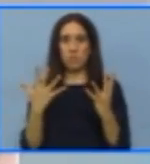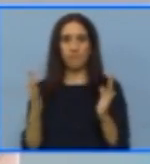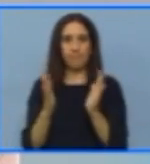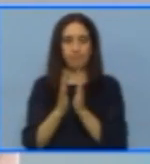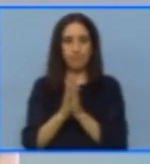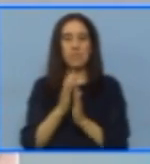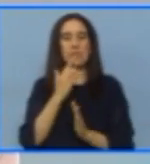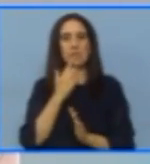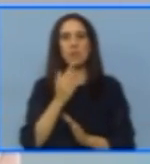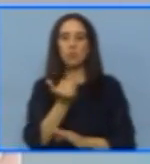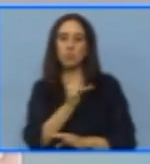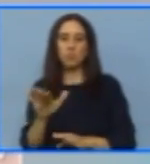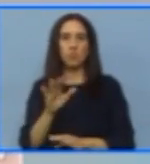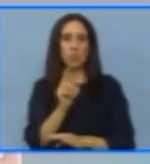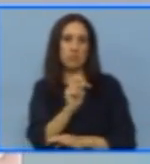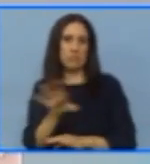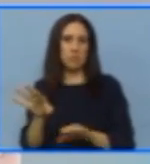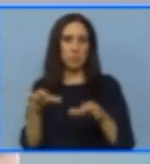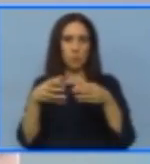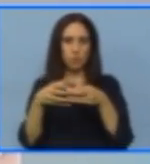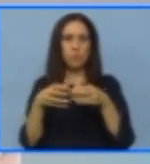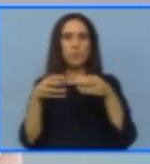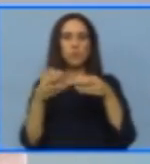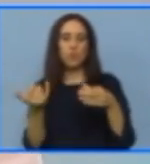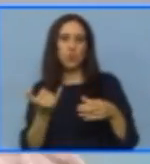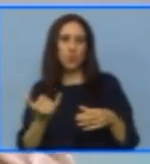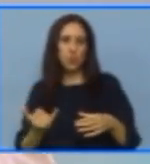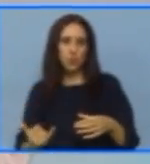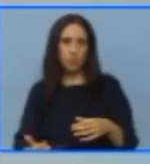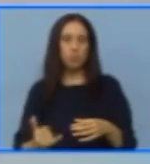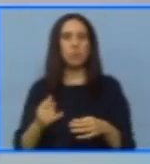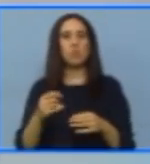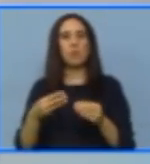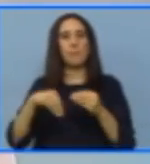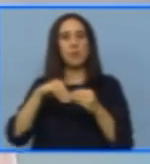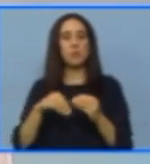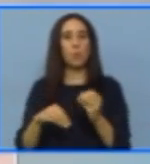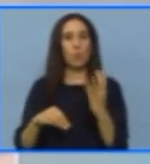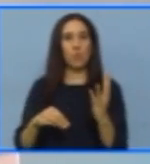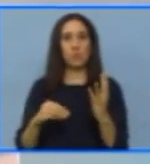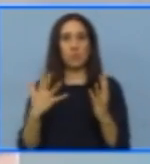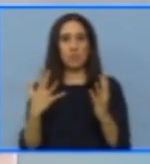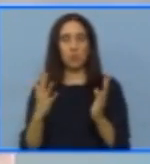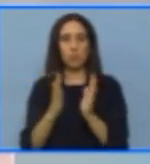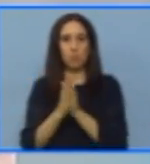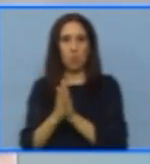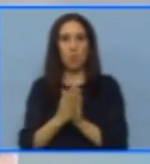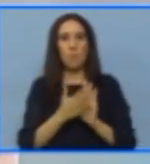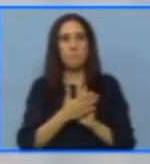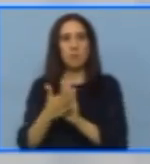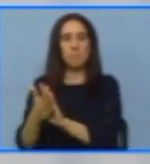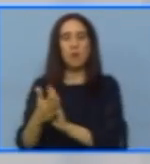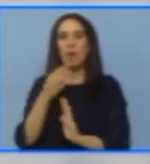de grupos de 200 ou 300, em subcampos, que depois se agrupam em grupos de 4 ou 5, até chegar ao